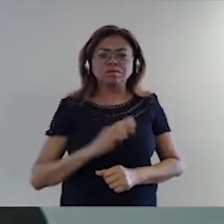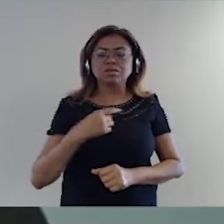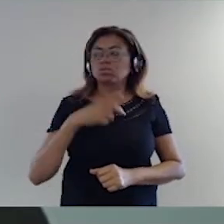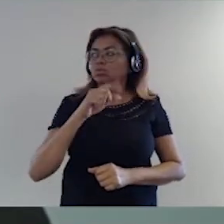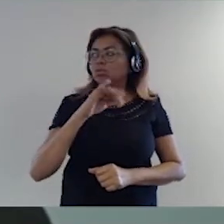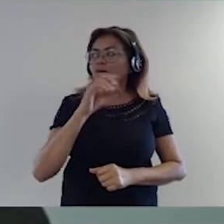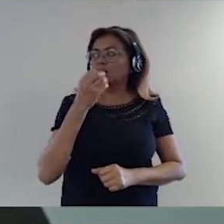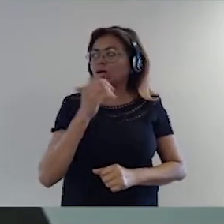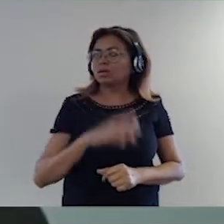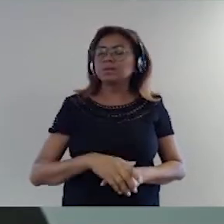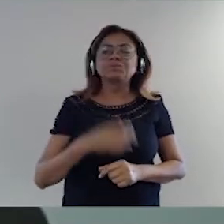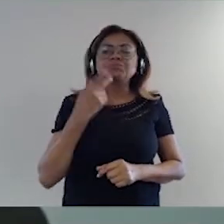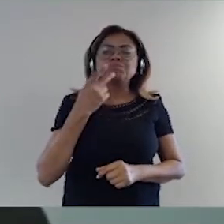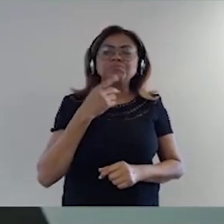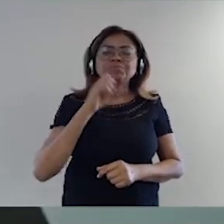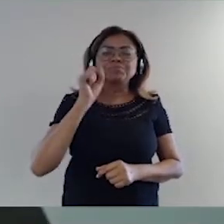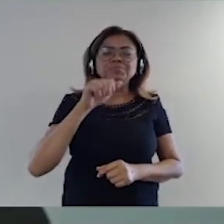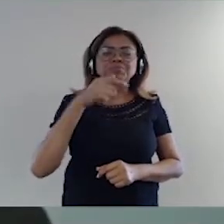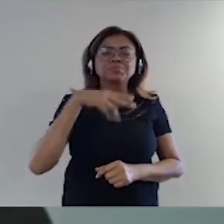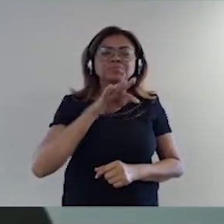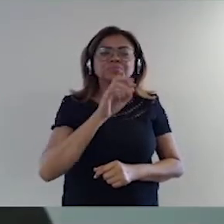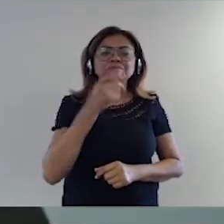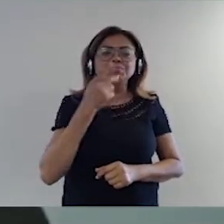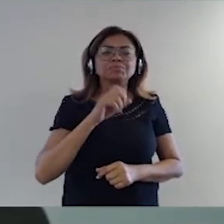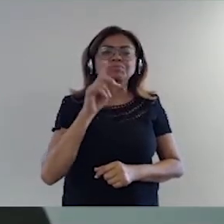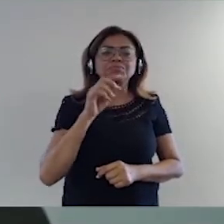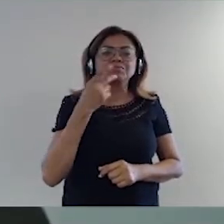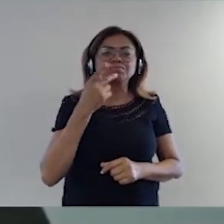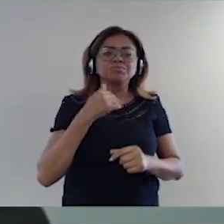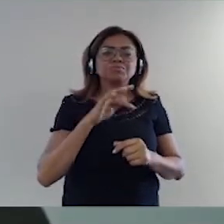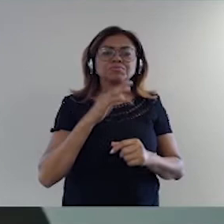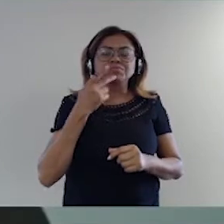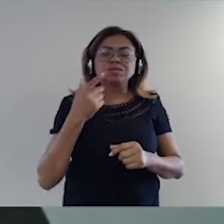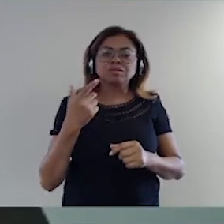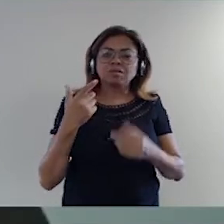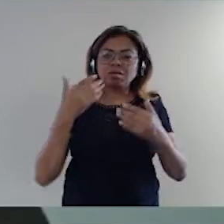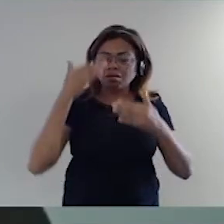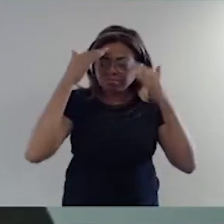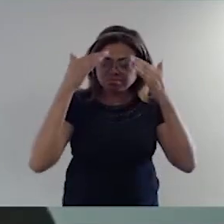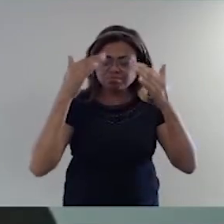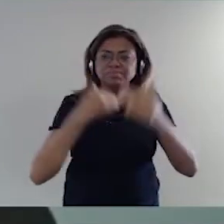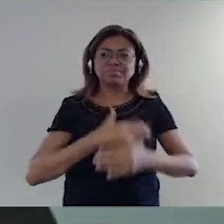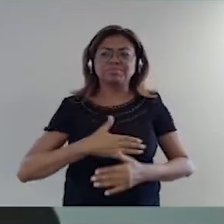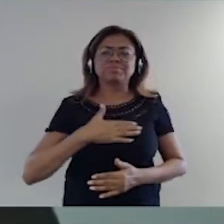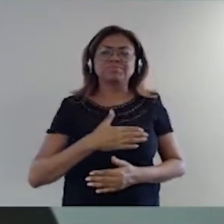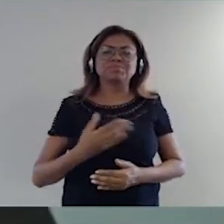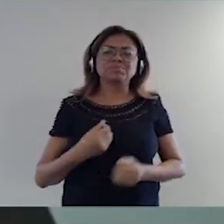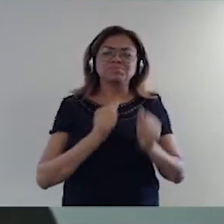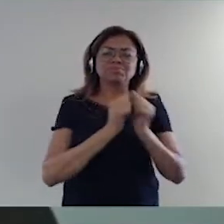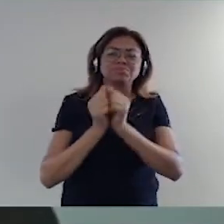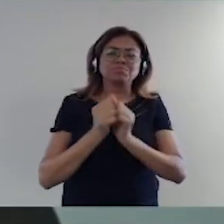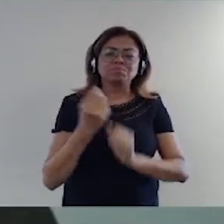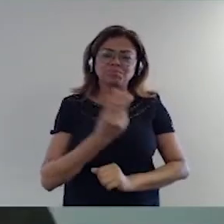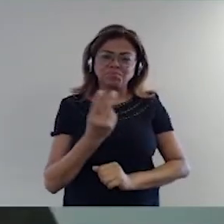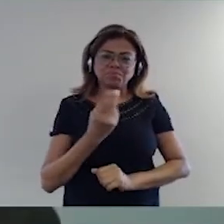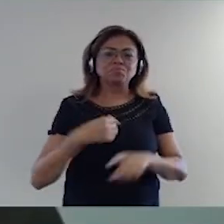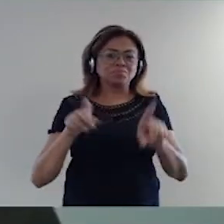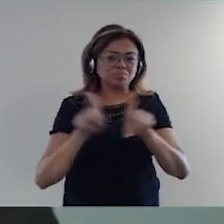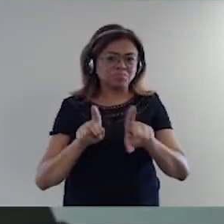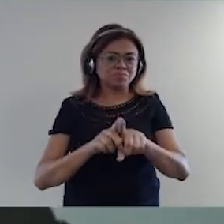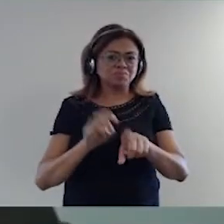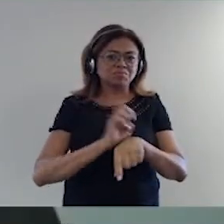Caio Santos, que é realmente uma referência, satisfação, uma honra estar aqui ao seu lado. E também nosso deputado pelo